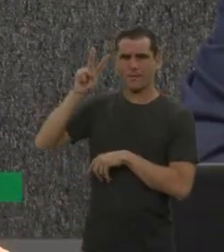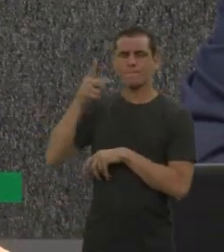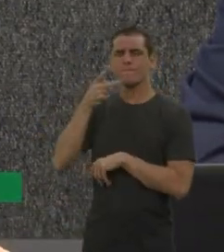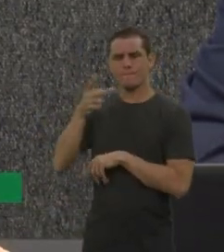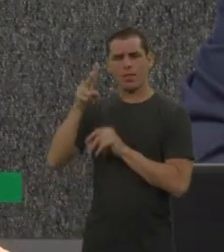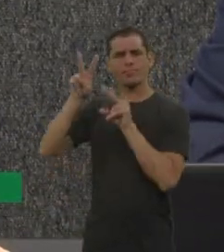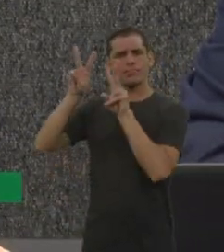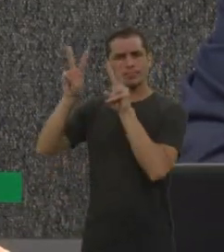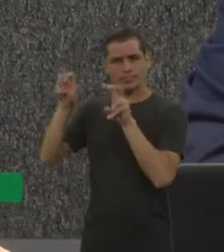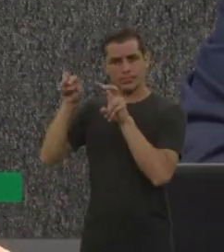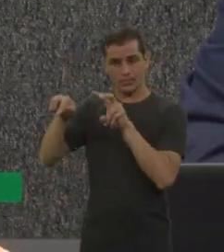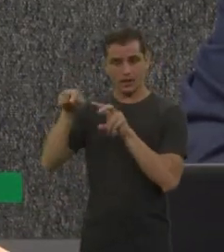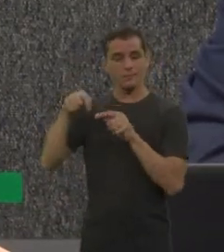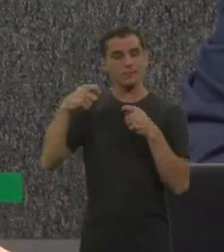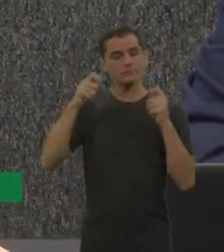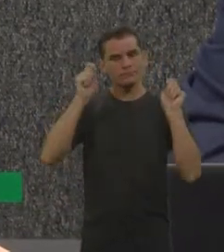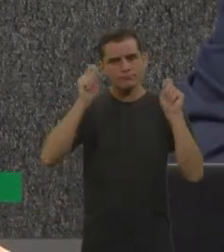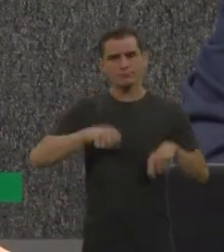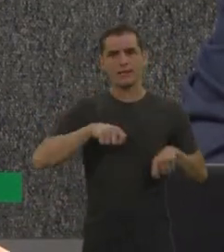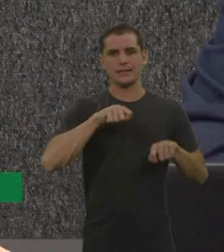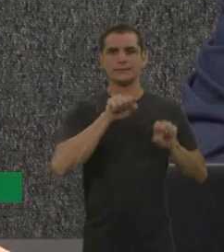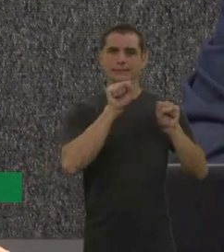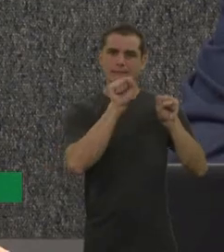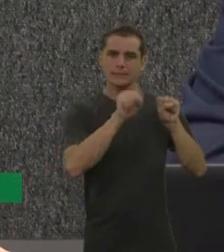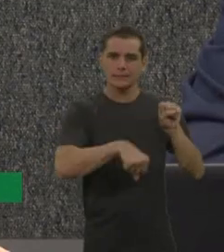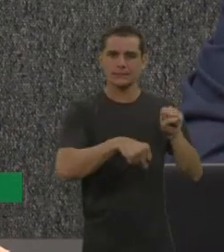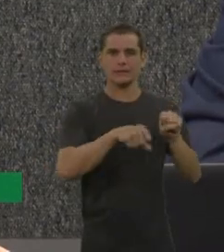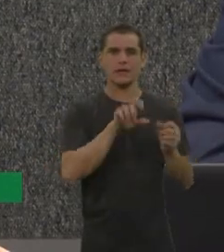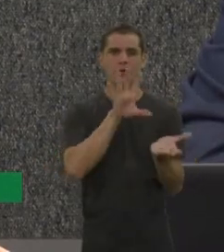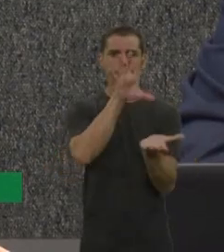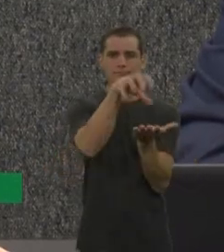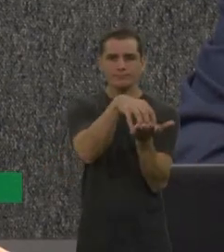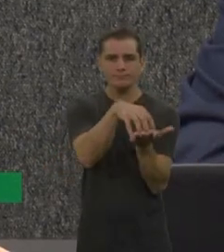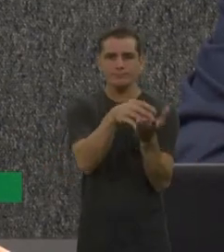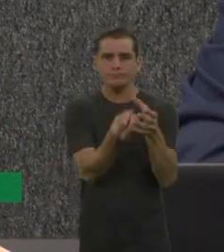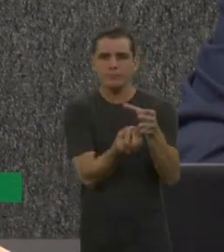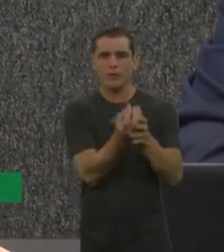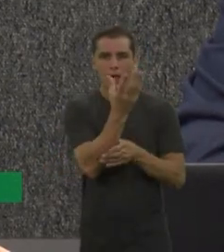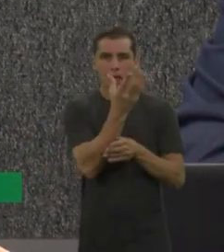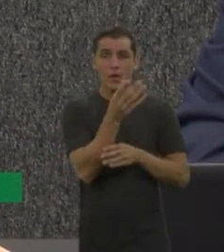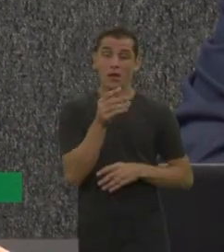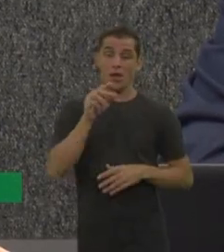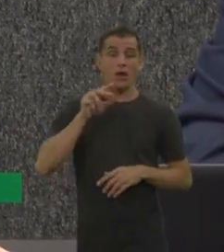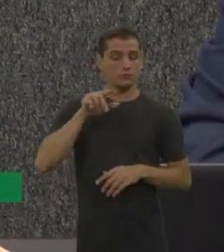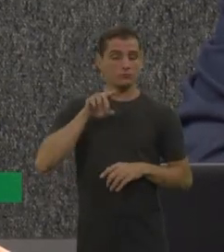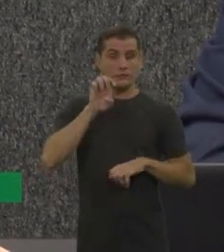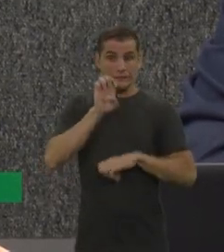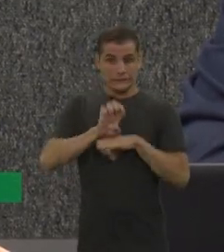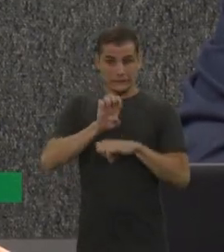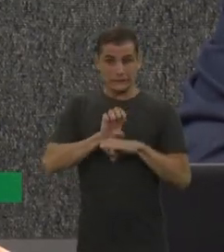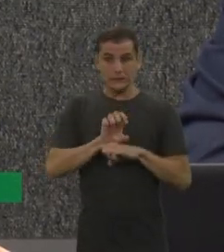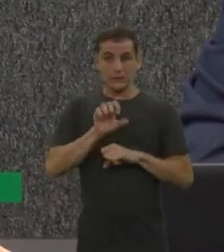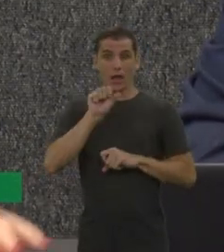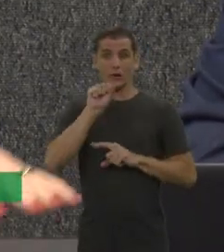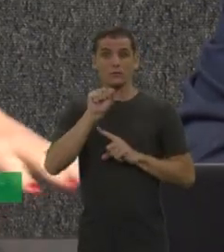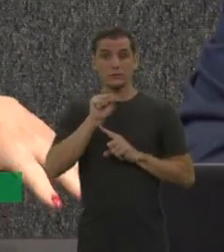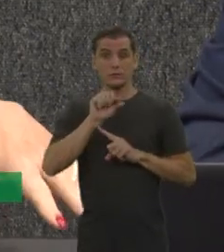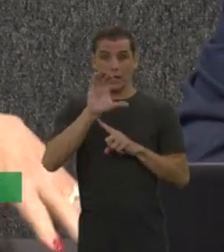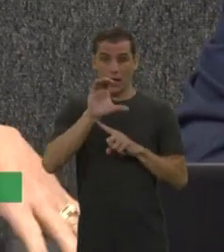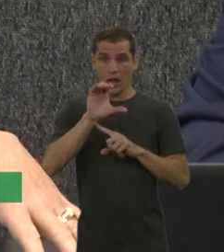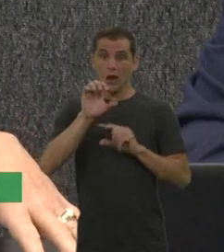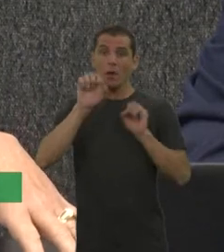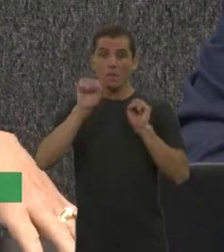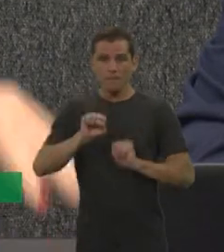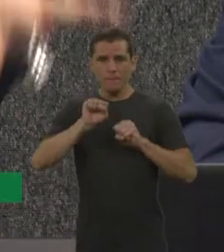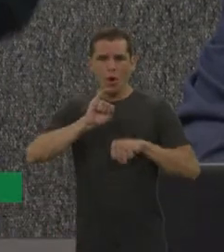Temos condições, sim, de ter, do meio para o extremo oeste, ou do Planalto Serrano para o extremo oeste, um serviço, sul